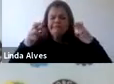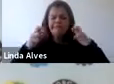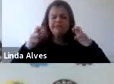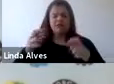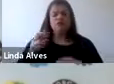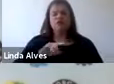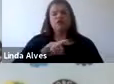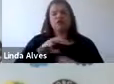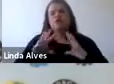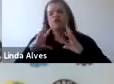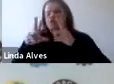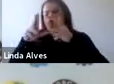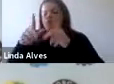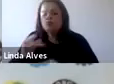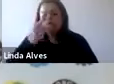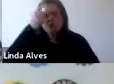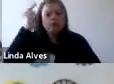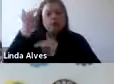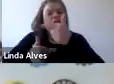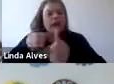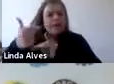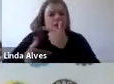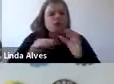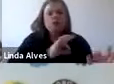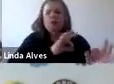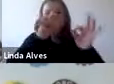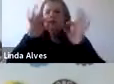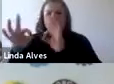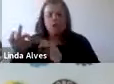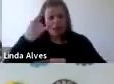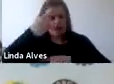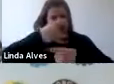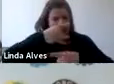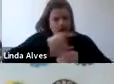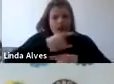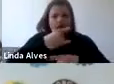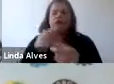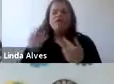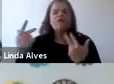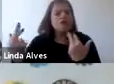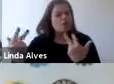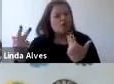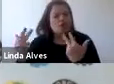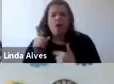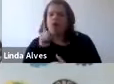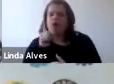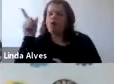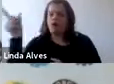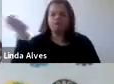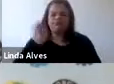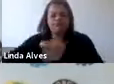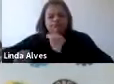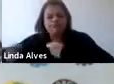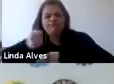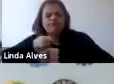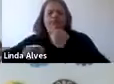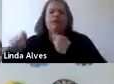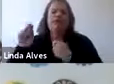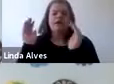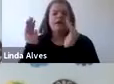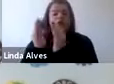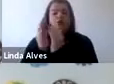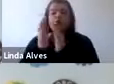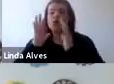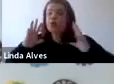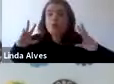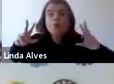mas assim os trabalhadores que estão aqui nos acompanhando. Assim como aconteceu com os companheiros lá da Renault, toda a base metalúrgica da Grande Curitiba